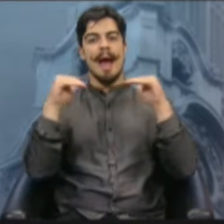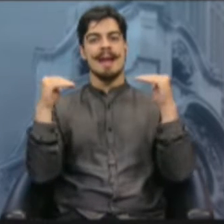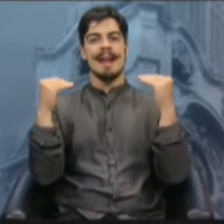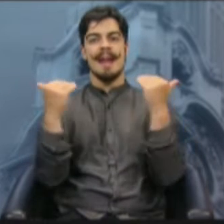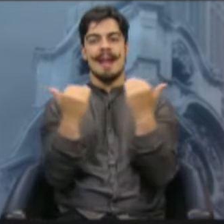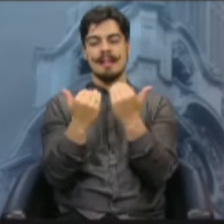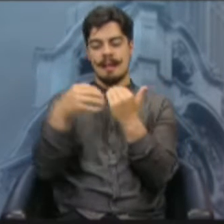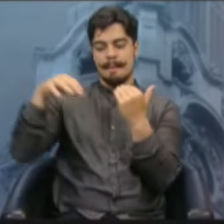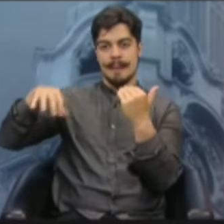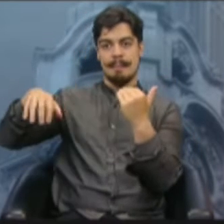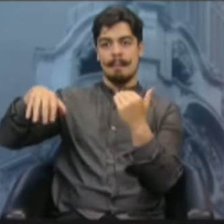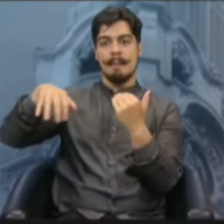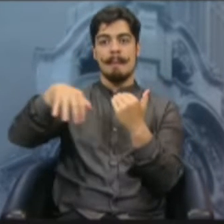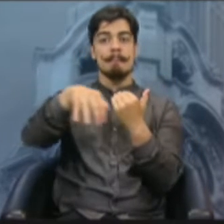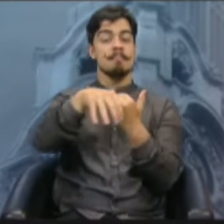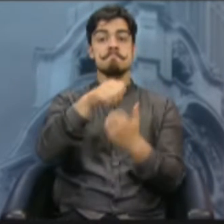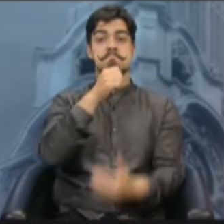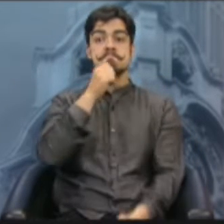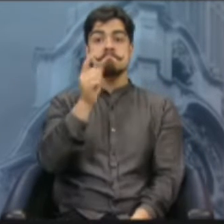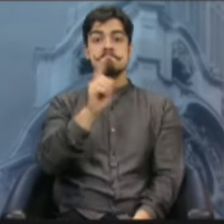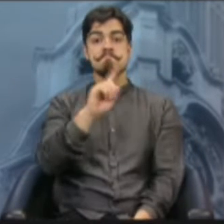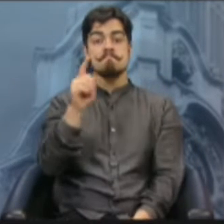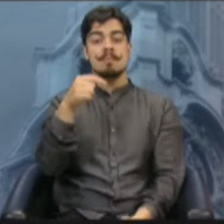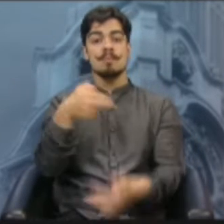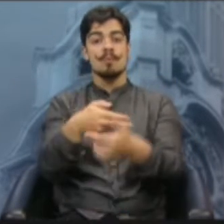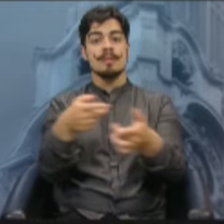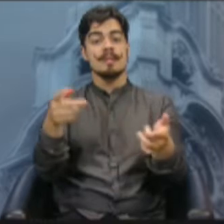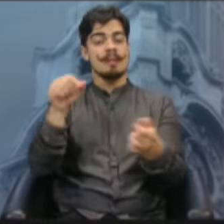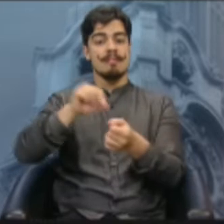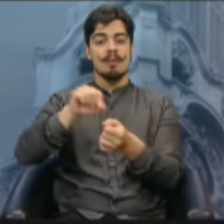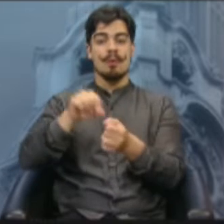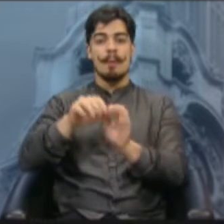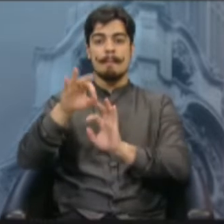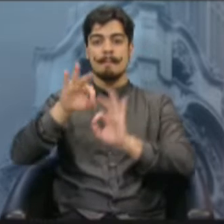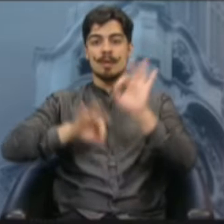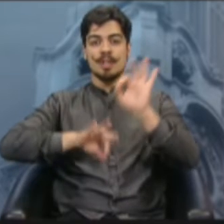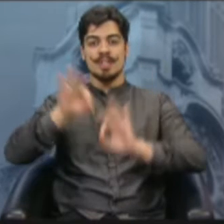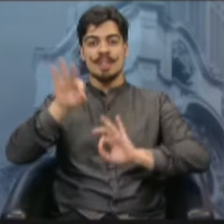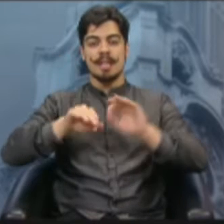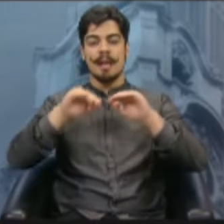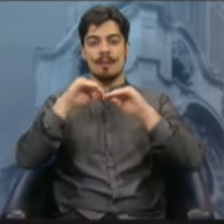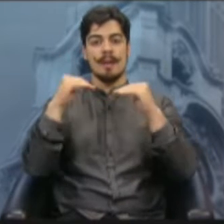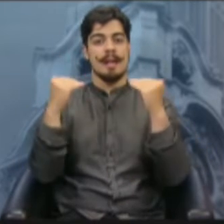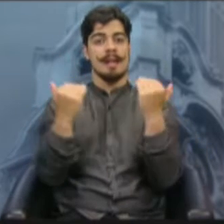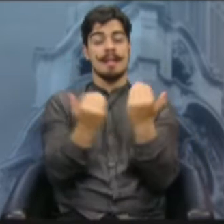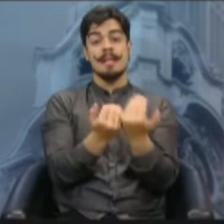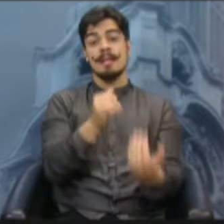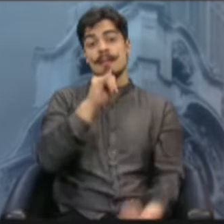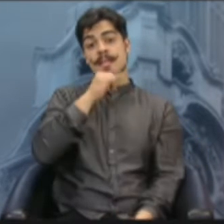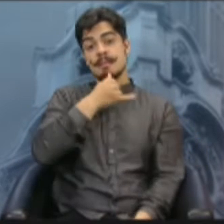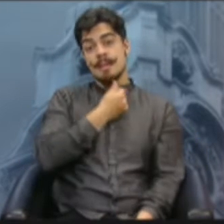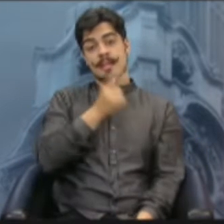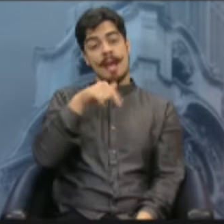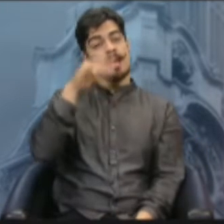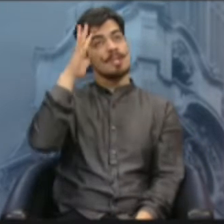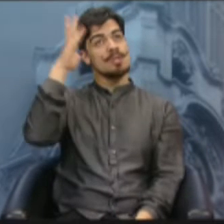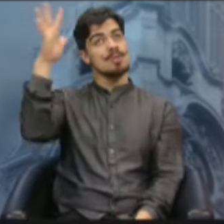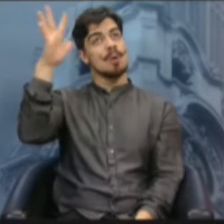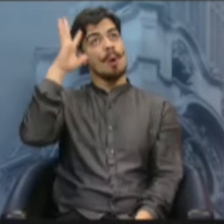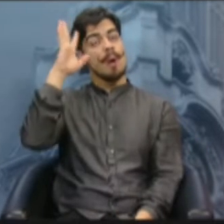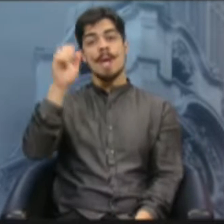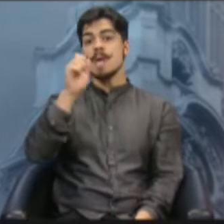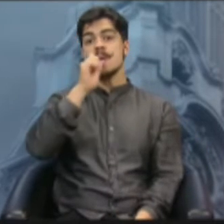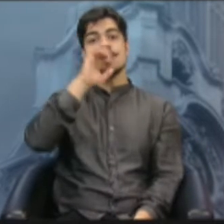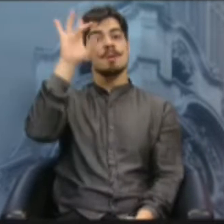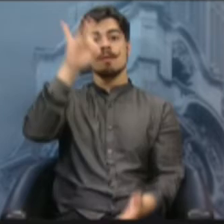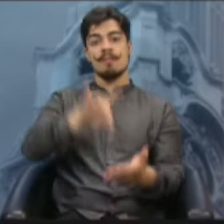às contrapartidas urbanísticas do empreendimento esportivo Projeto Arena, lamentavelmente seguem sendo um sonho distante de gremistas,